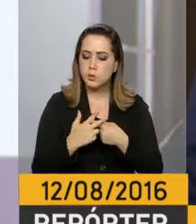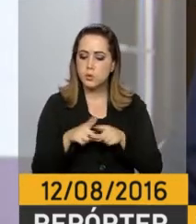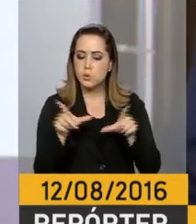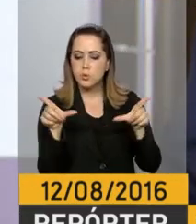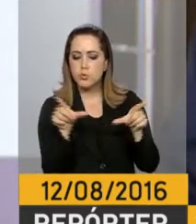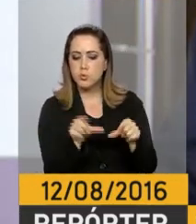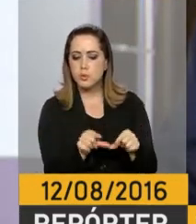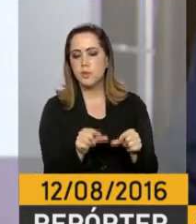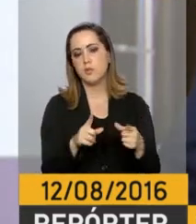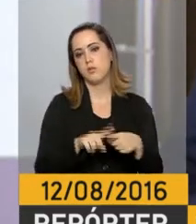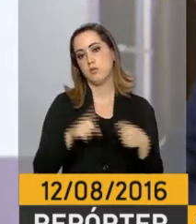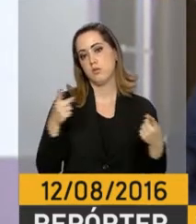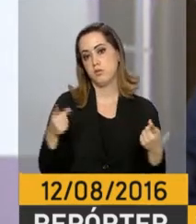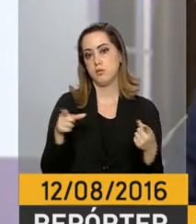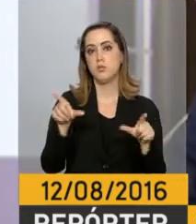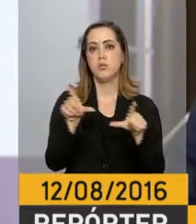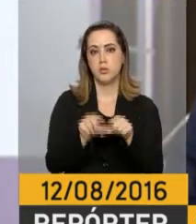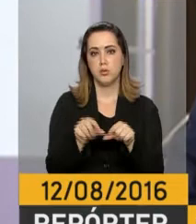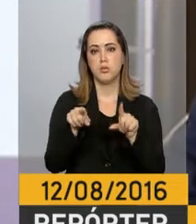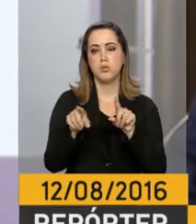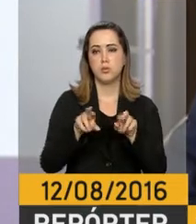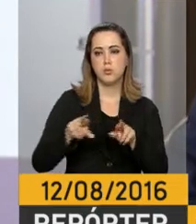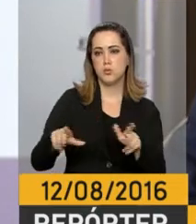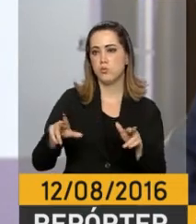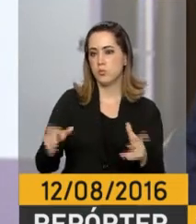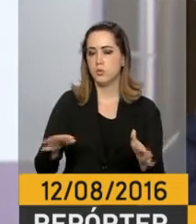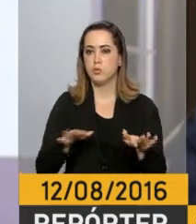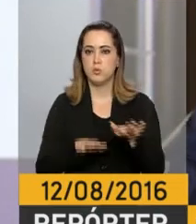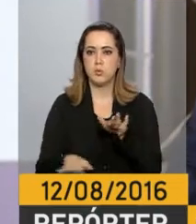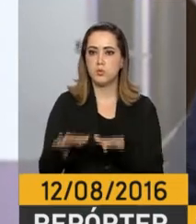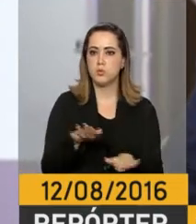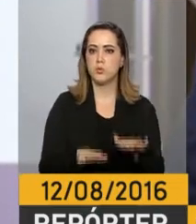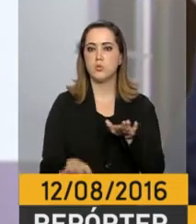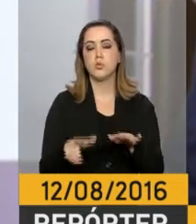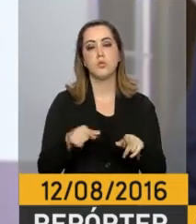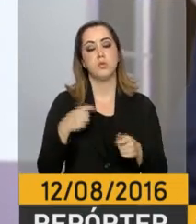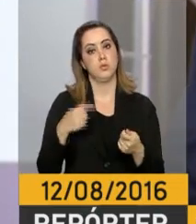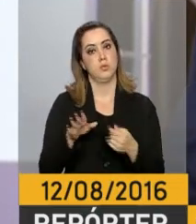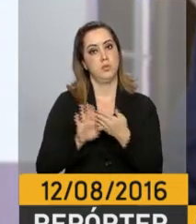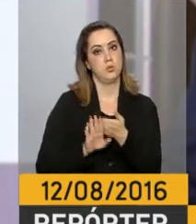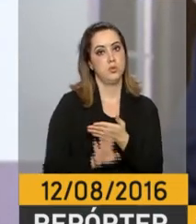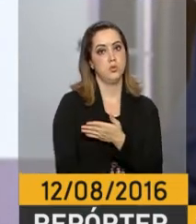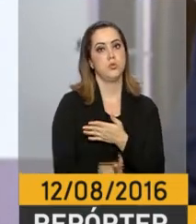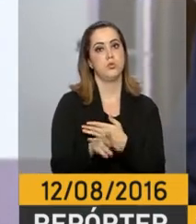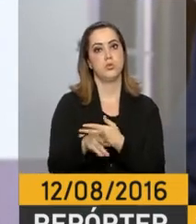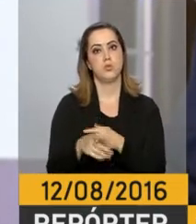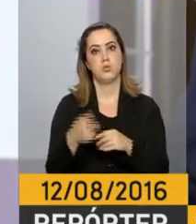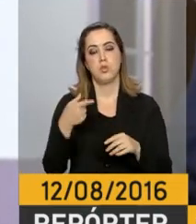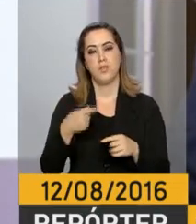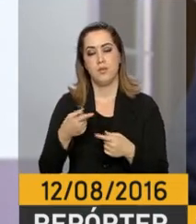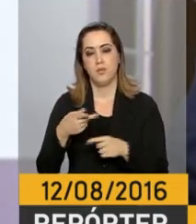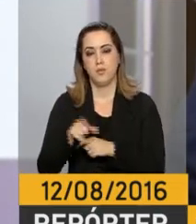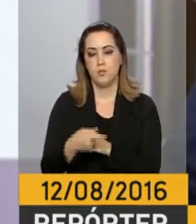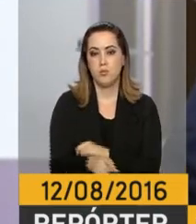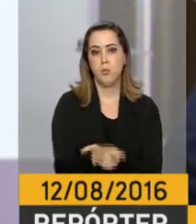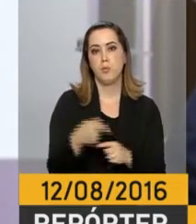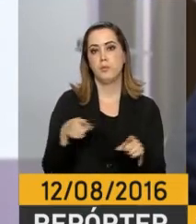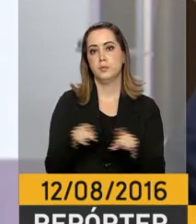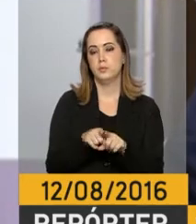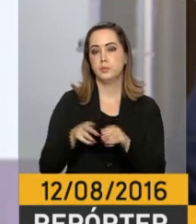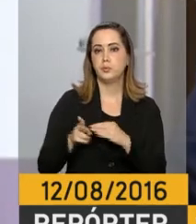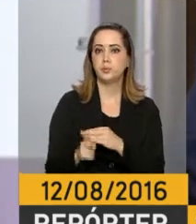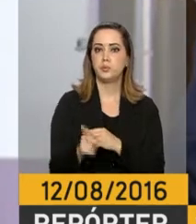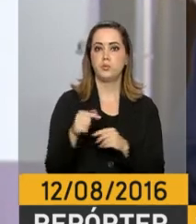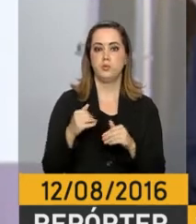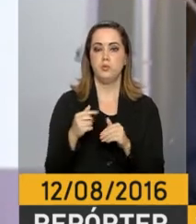microeconômicas, que reduzem distorções e evitem intervenções demasiadas, aumentando a